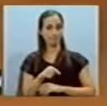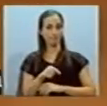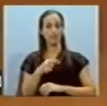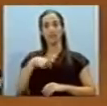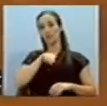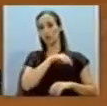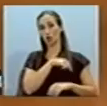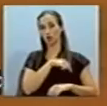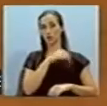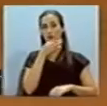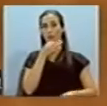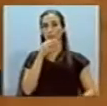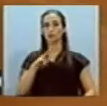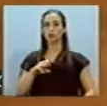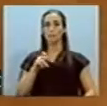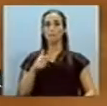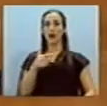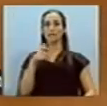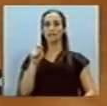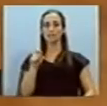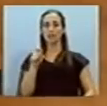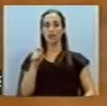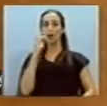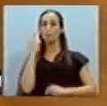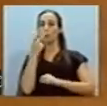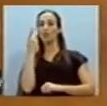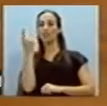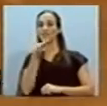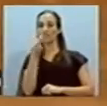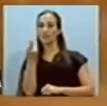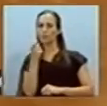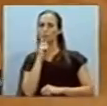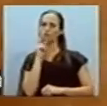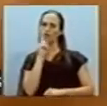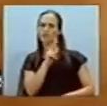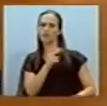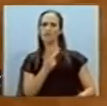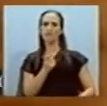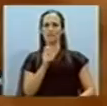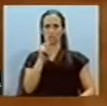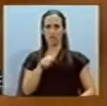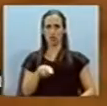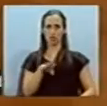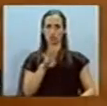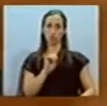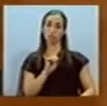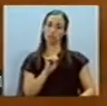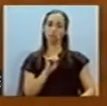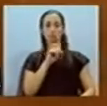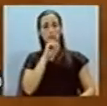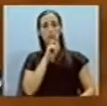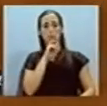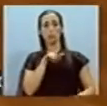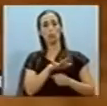falamos tanto em Marte e da procura de vida em Marte, vida antiga, se calhar também devemos olhar para Vênus e pensar, olha, se calhar aquilo também pode ter sido um bom